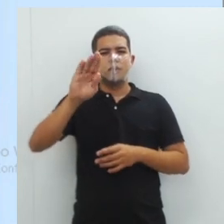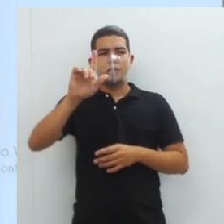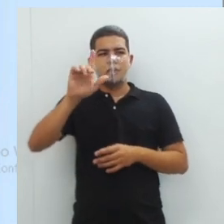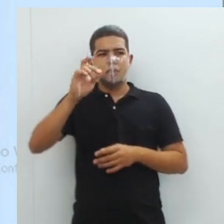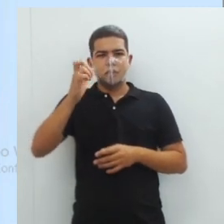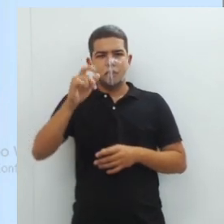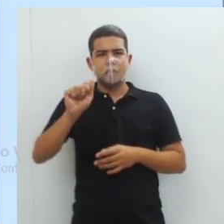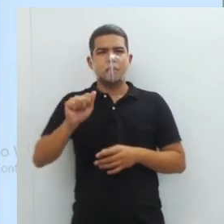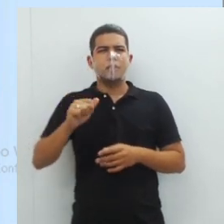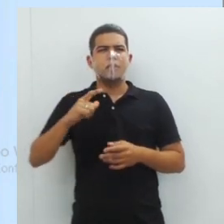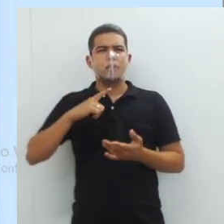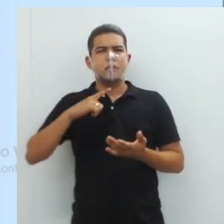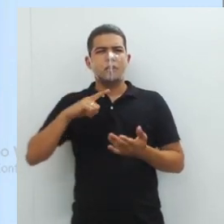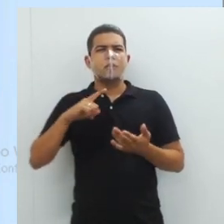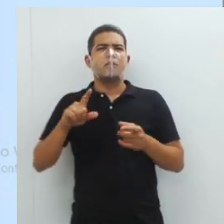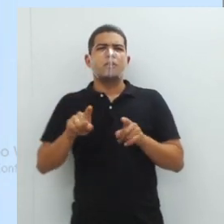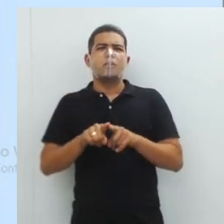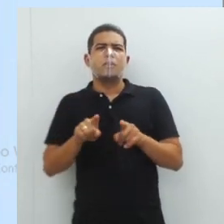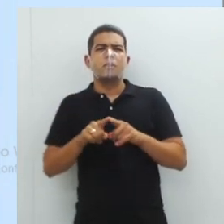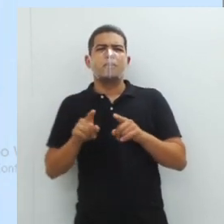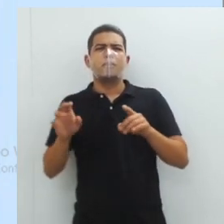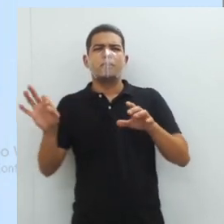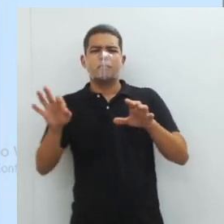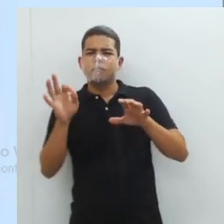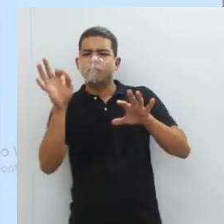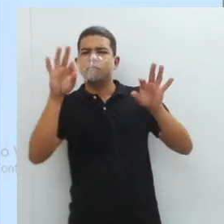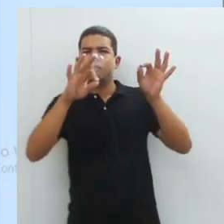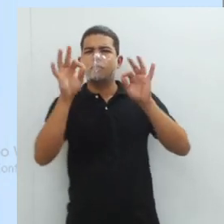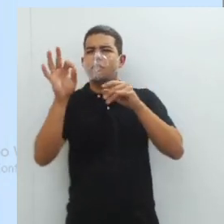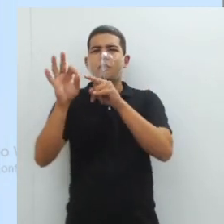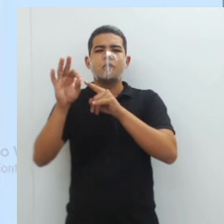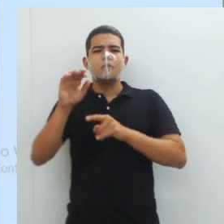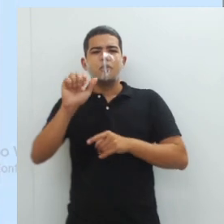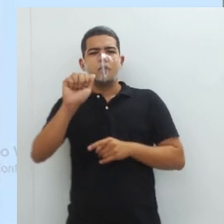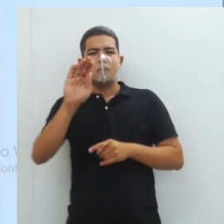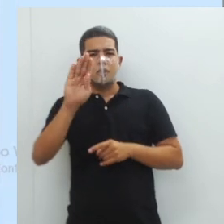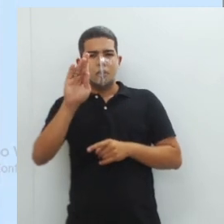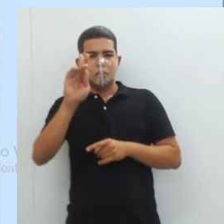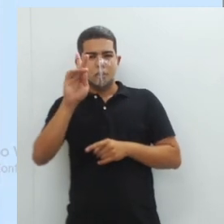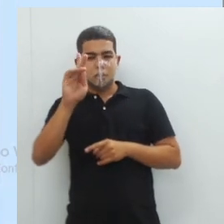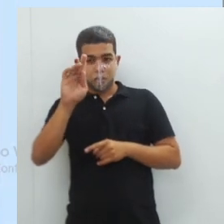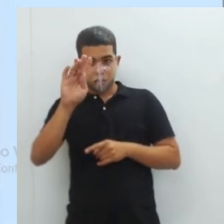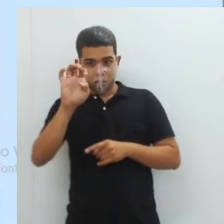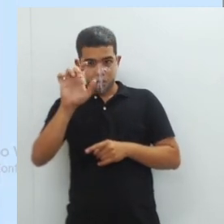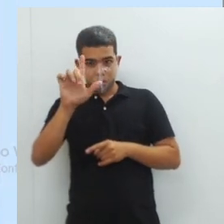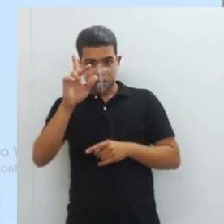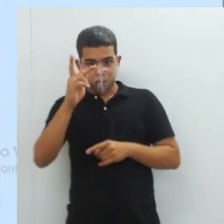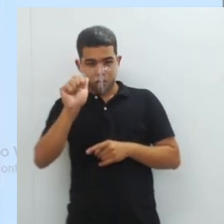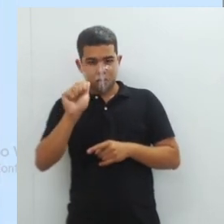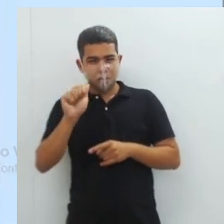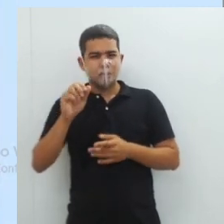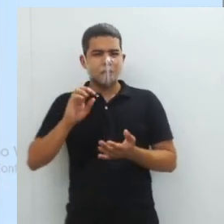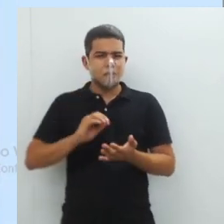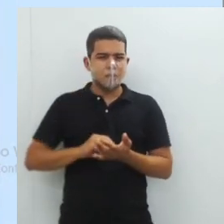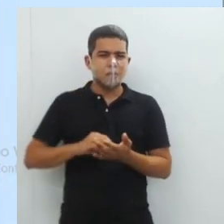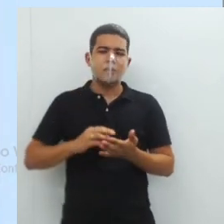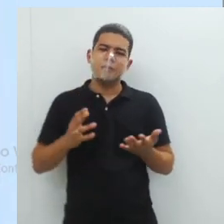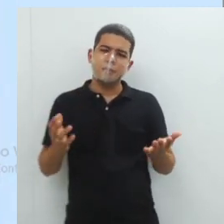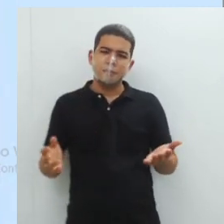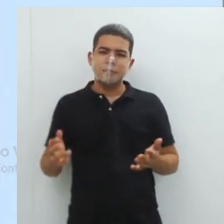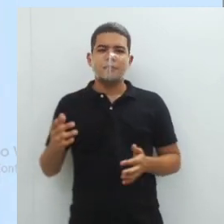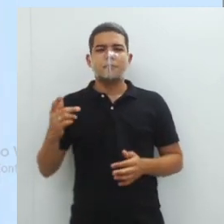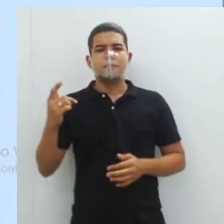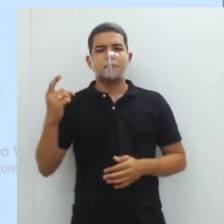que ela atua de extrema importância na polinização de todo o ecossistema, e sem ela não existiria nada. Um exemplo de abelha que é